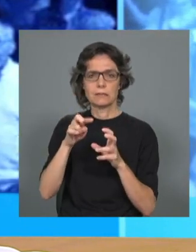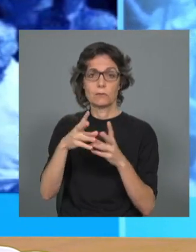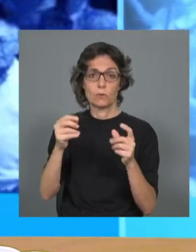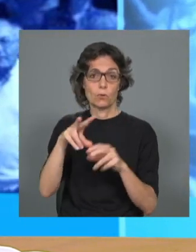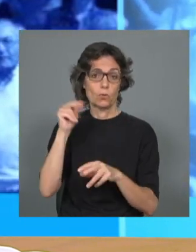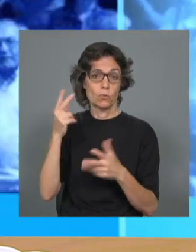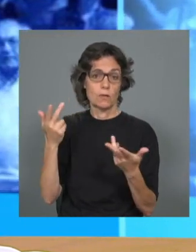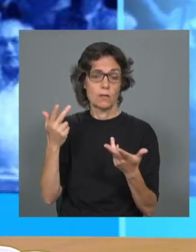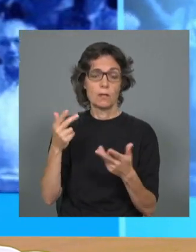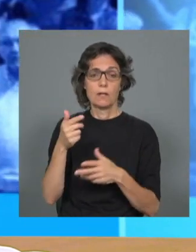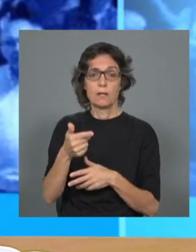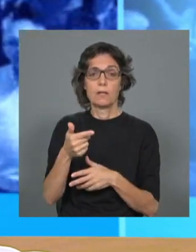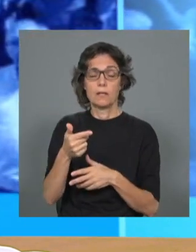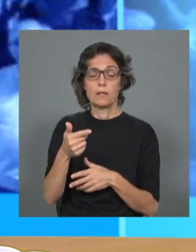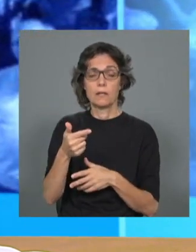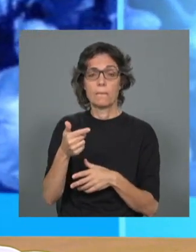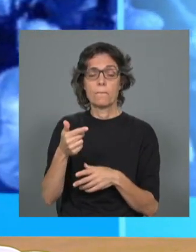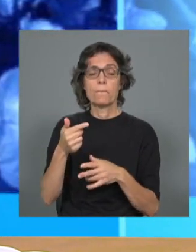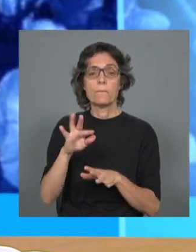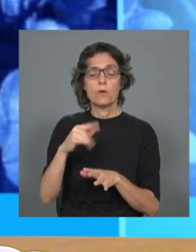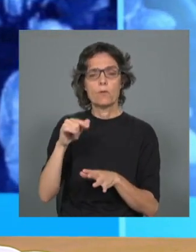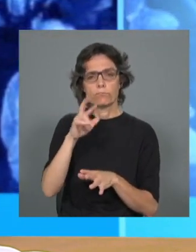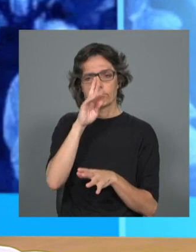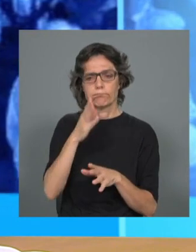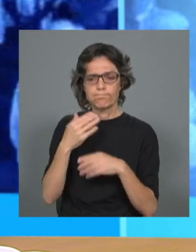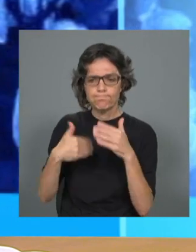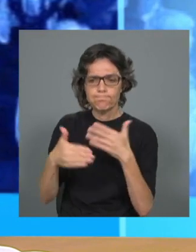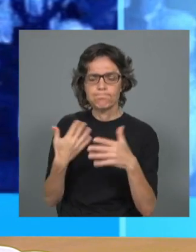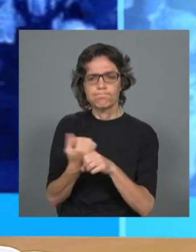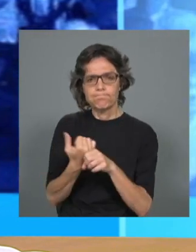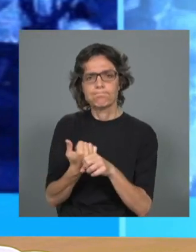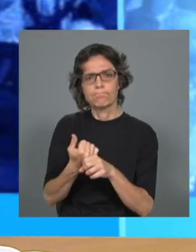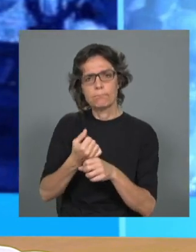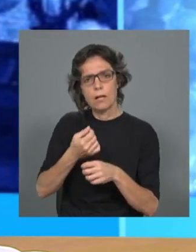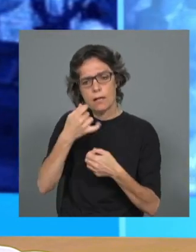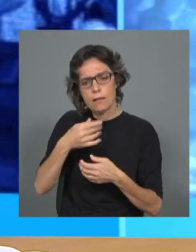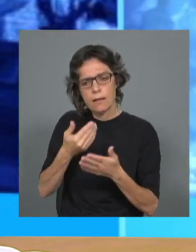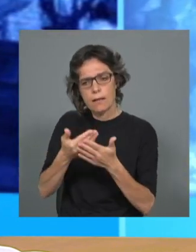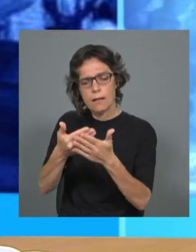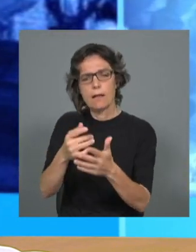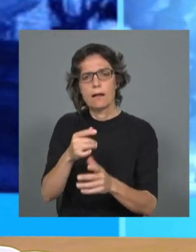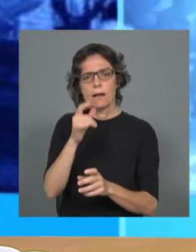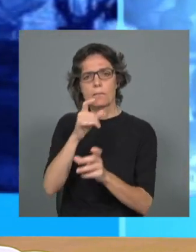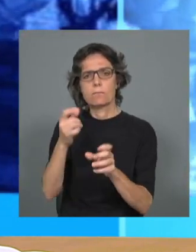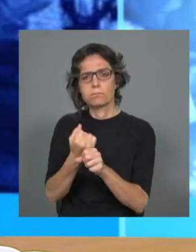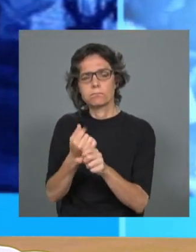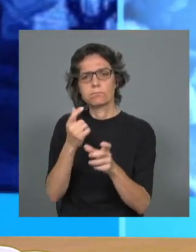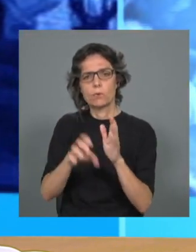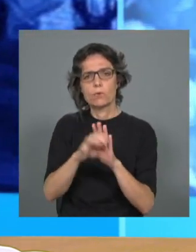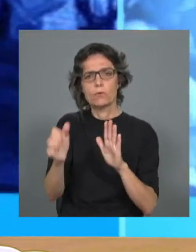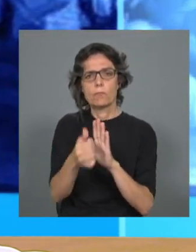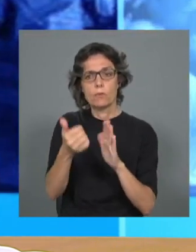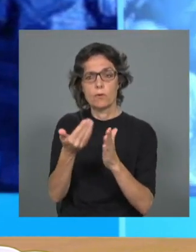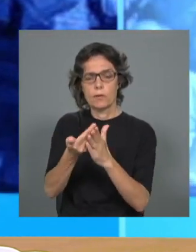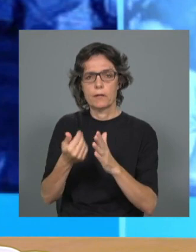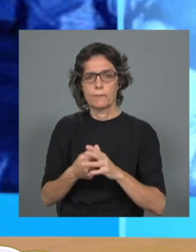na totalidade, mas que nos esforçamos para que vá melhorando, se os trabalhadores vão conseguindo melhores condições,